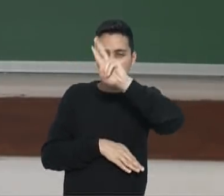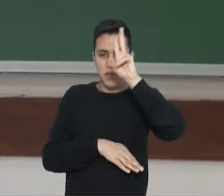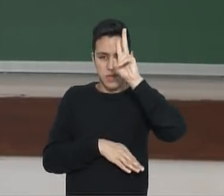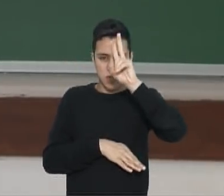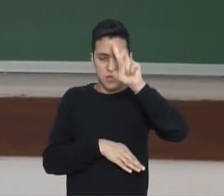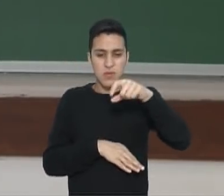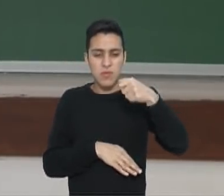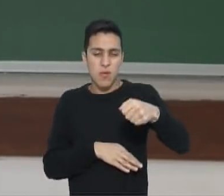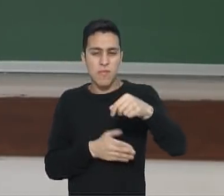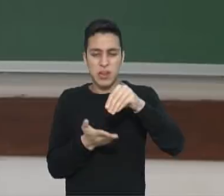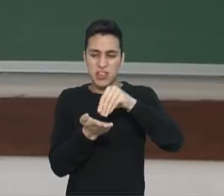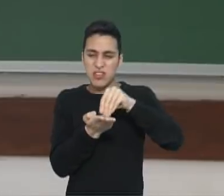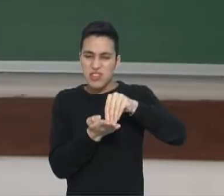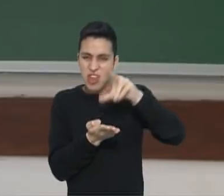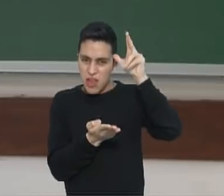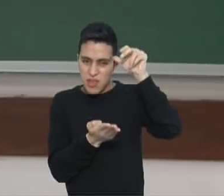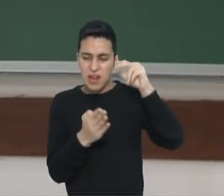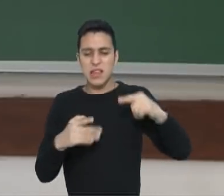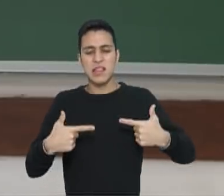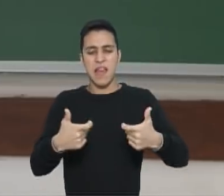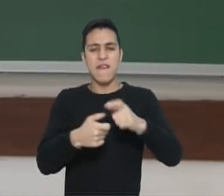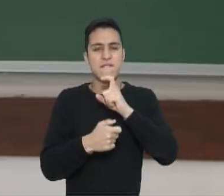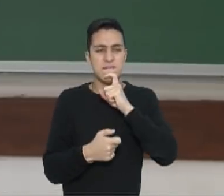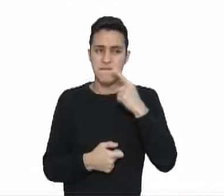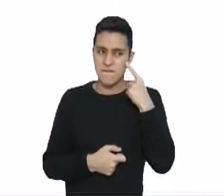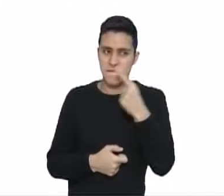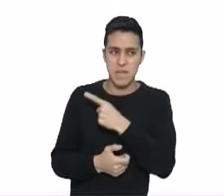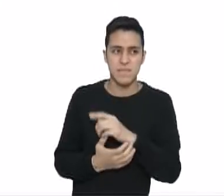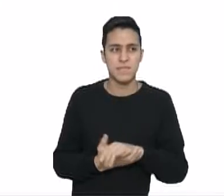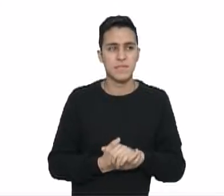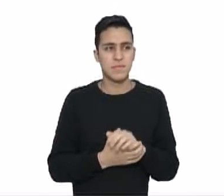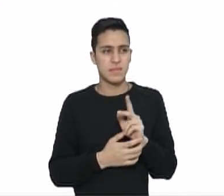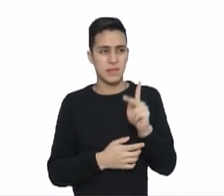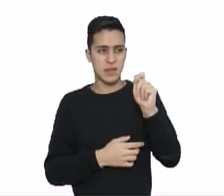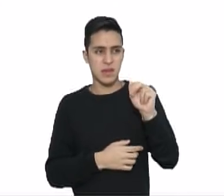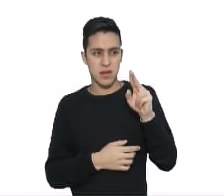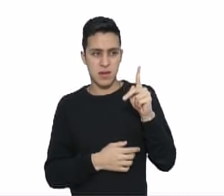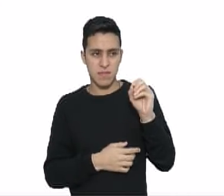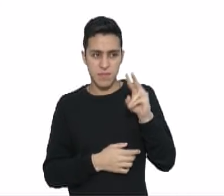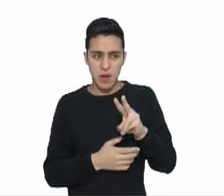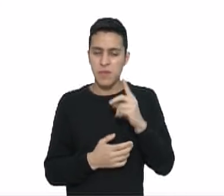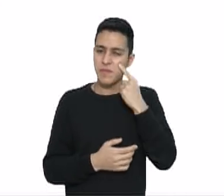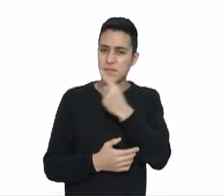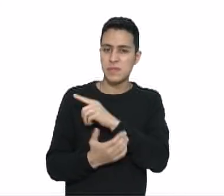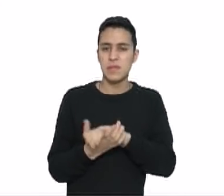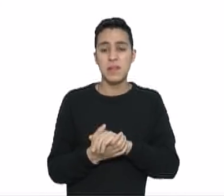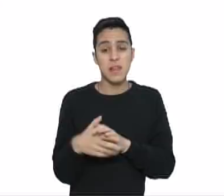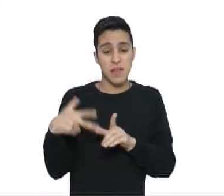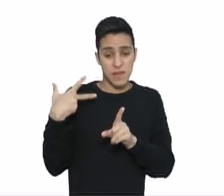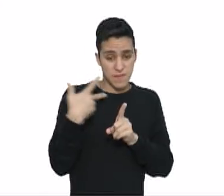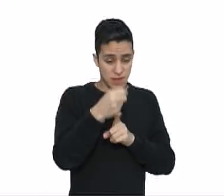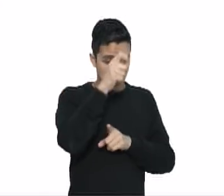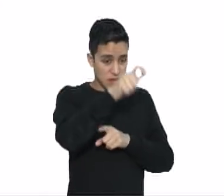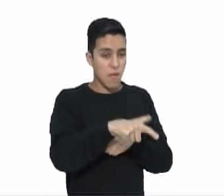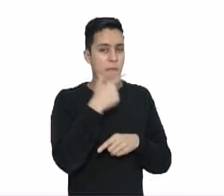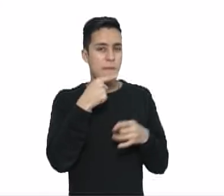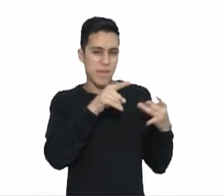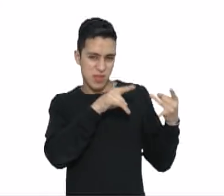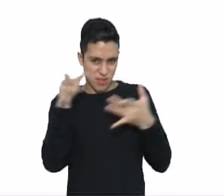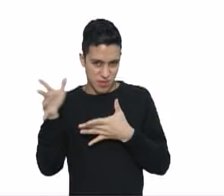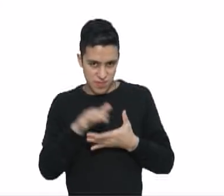sobre o xadrez da Guerra Fria. Está aqui o Karpov, que em 78 e 81 venceu aquele desertor Viktor